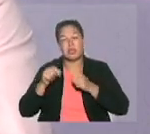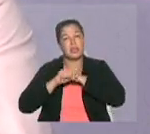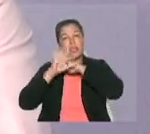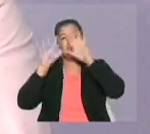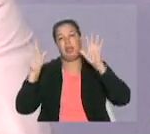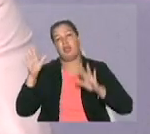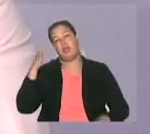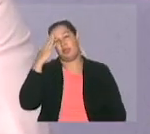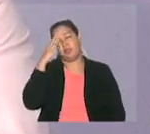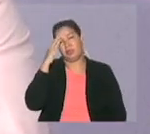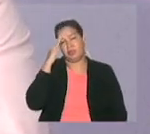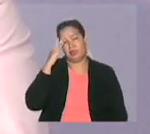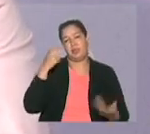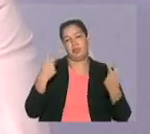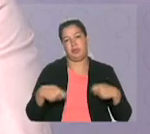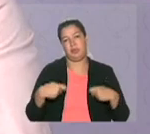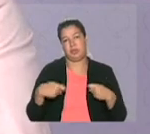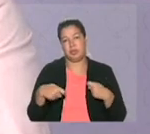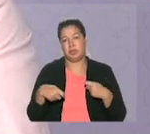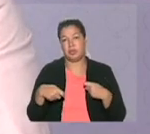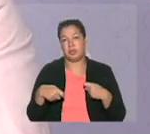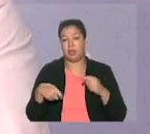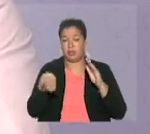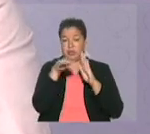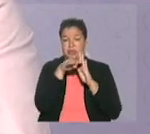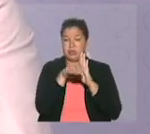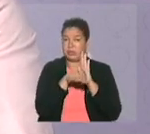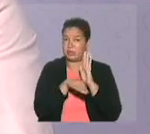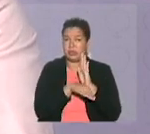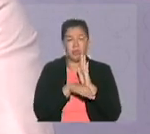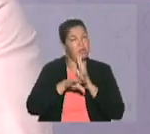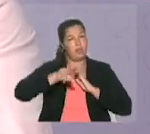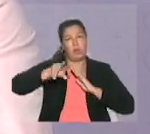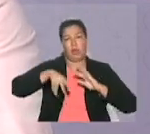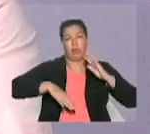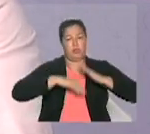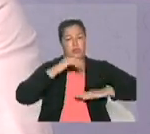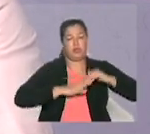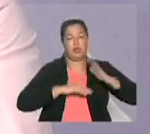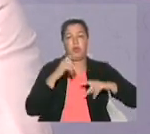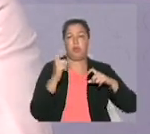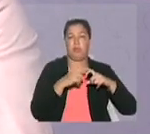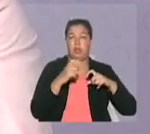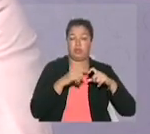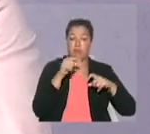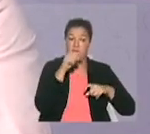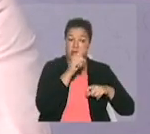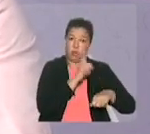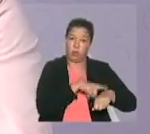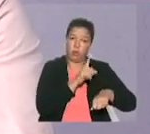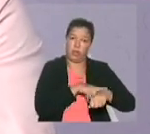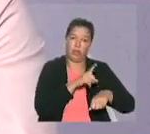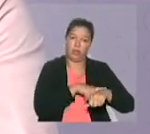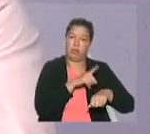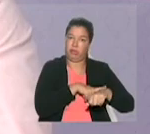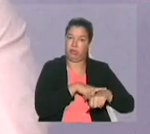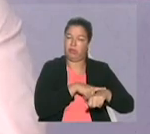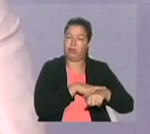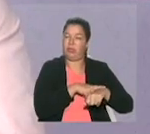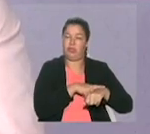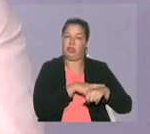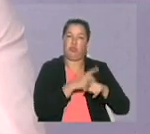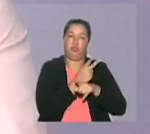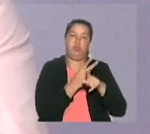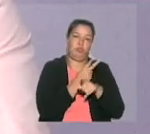tem que ter essa clareza, isso tem que estar na grade. Não é o profissional médico que tem a especialidade ali e